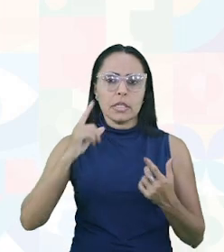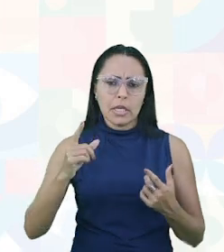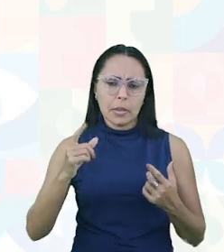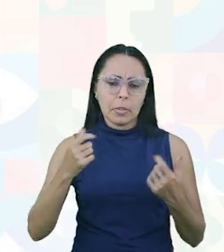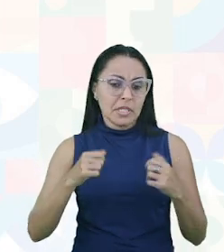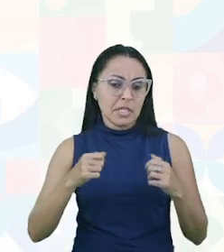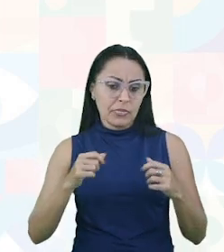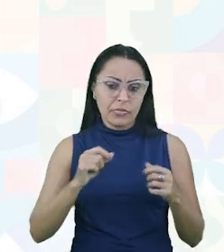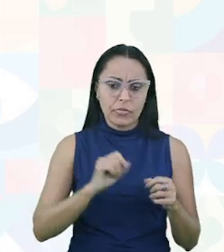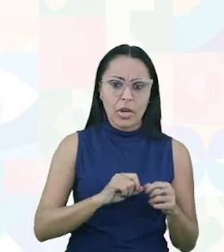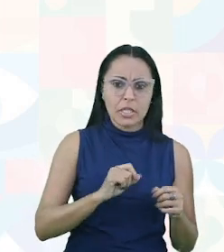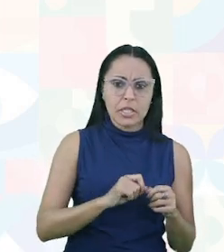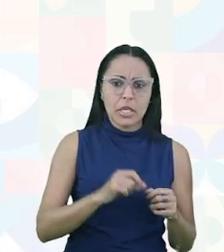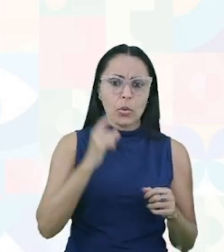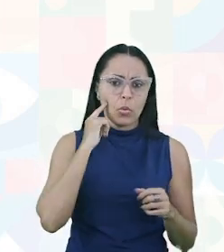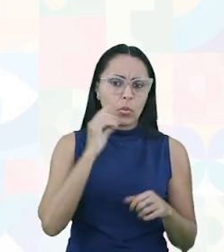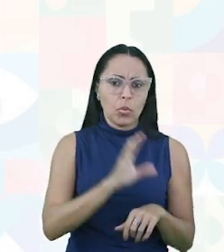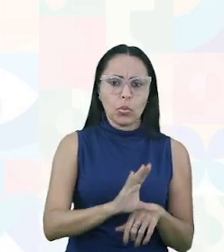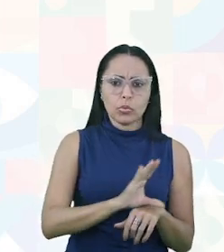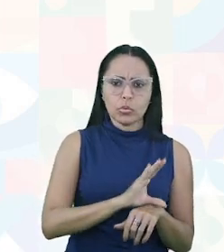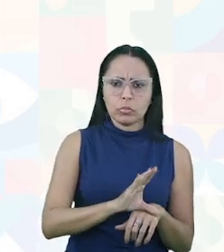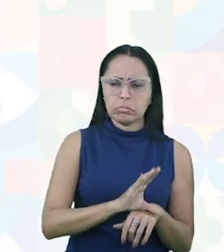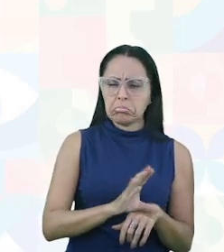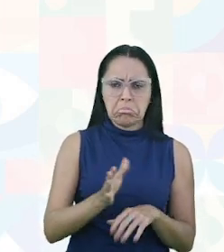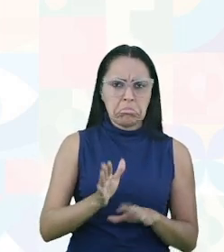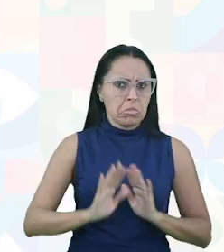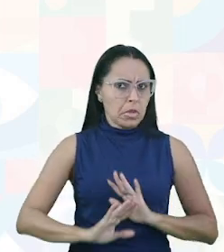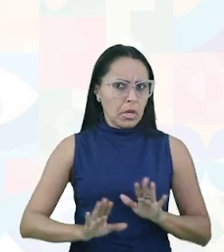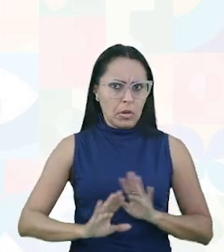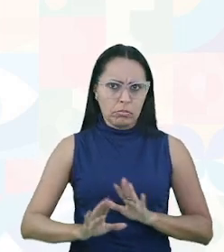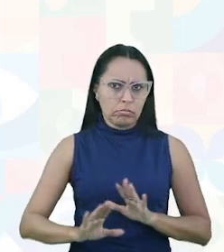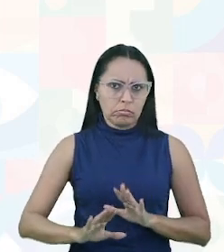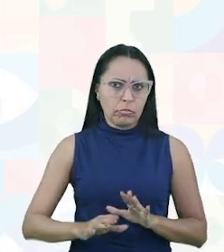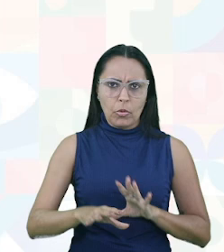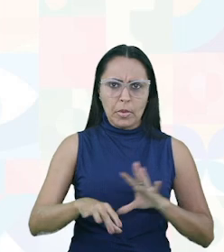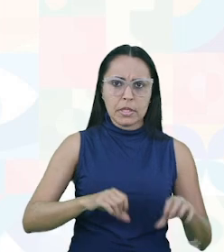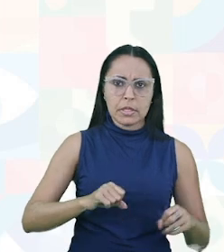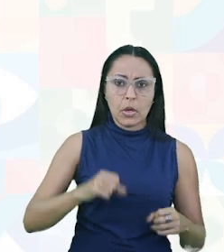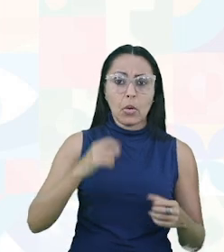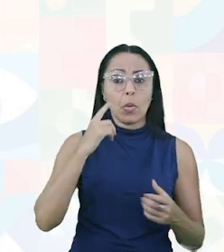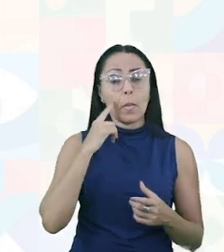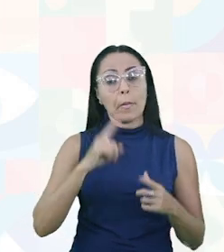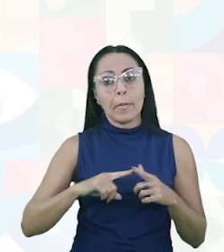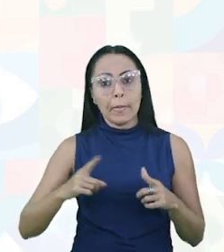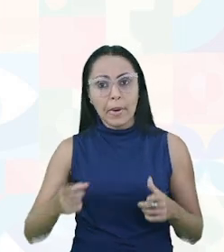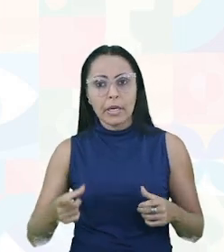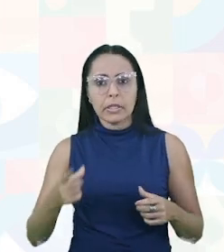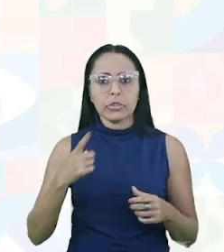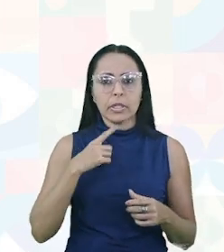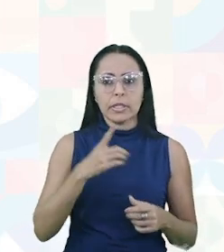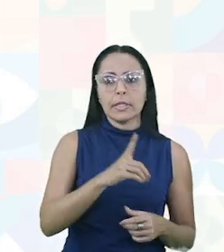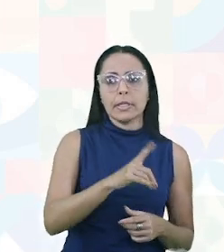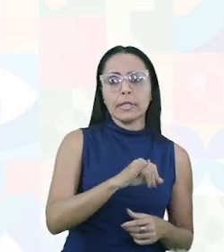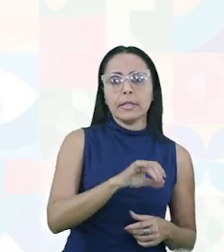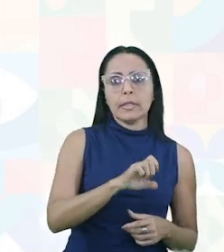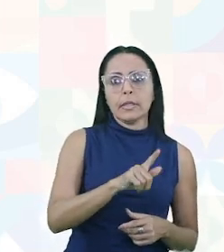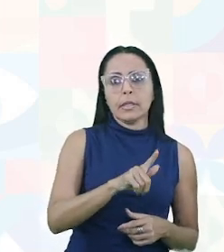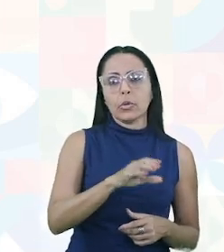fazer um curso e ter uma formação específica, né? Mas óbvio que no caso de Diego e no caso da